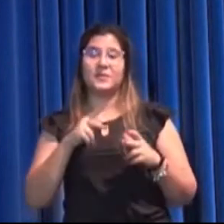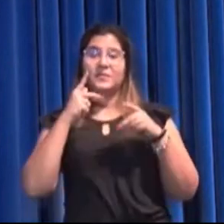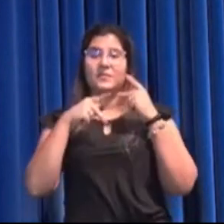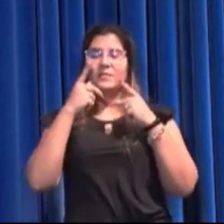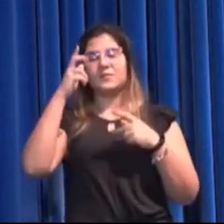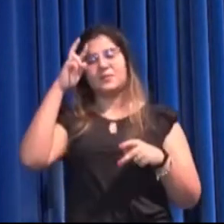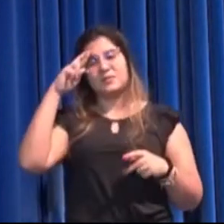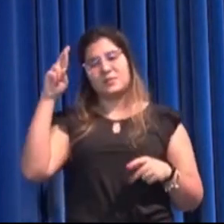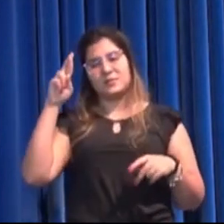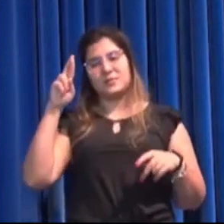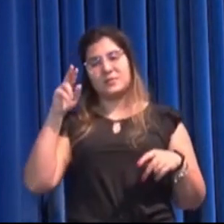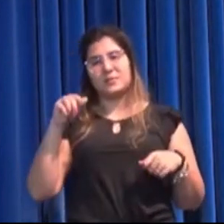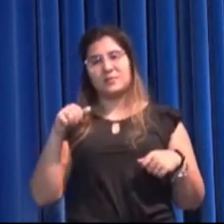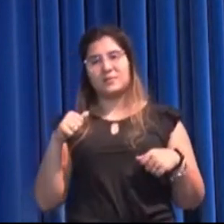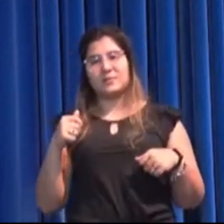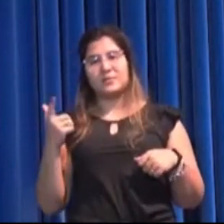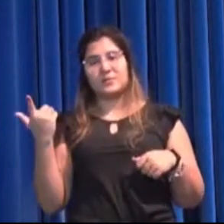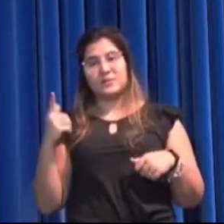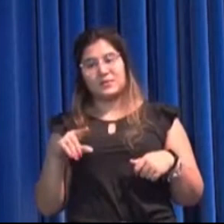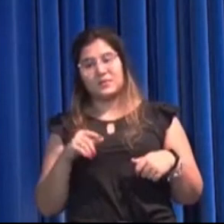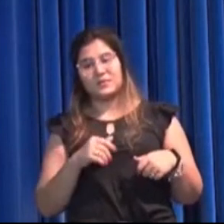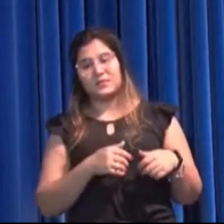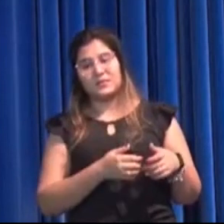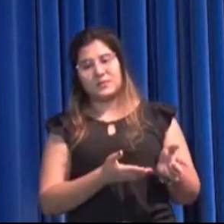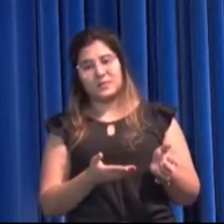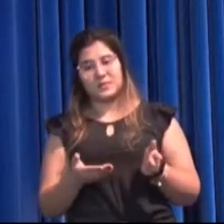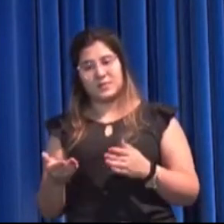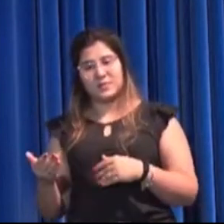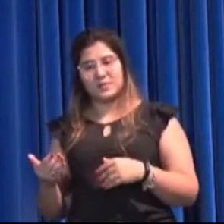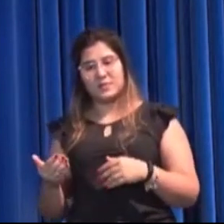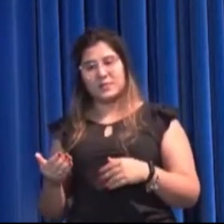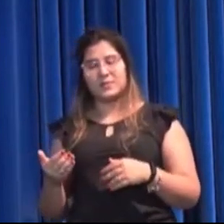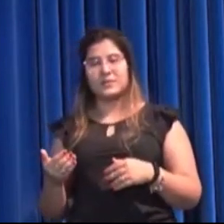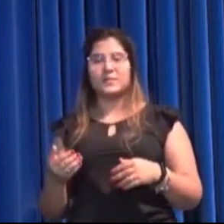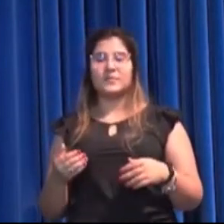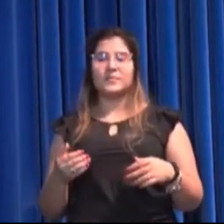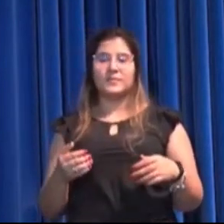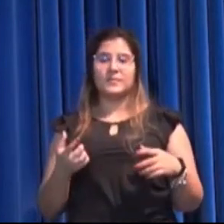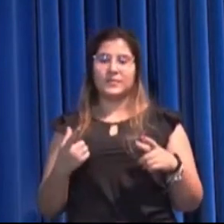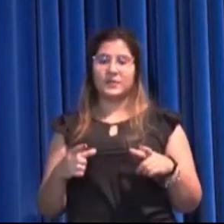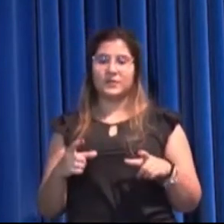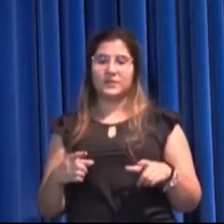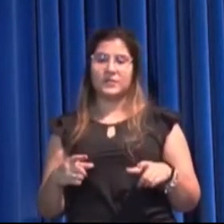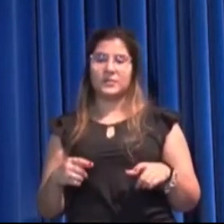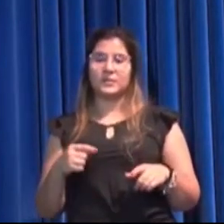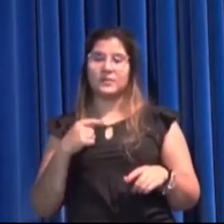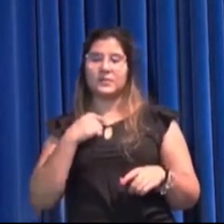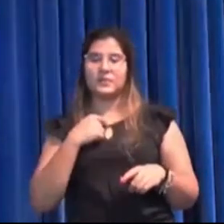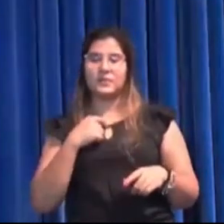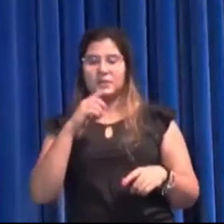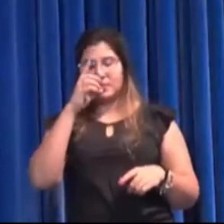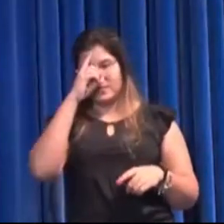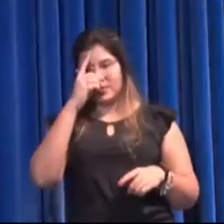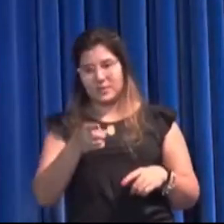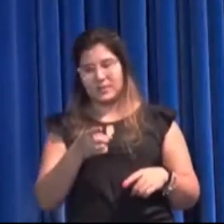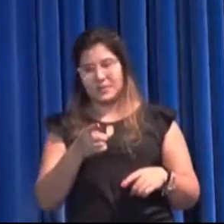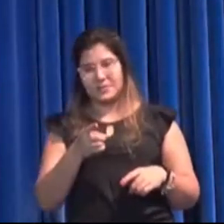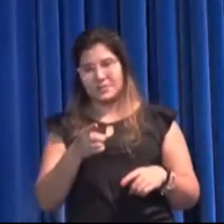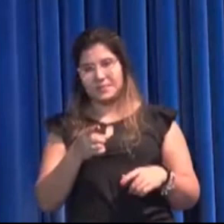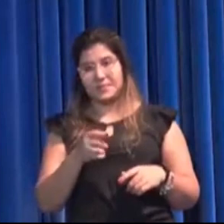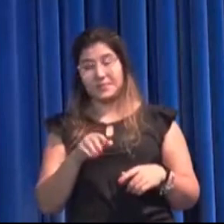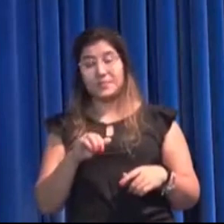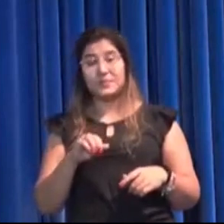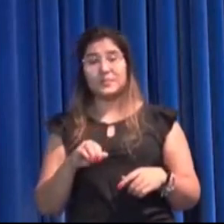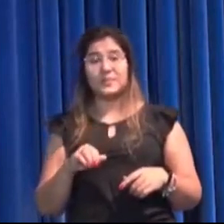e tornarei a trazer-vos ao lugar donde vos mandei para o exílio. Do que mais nós